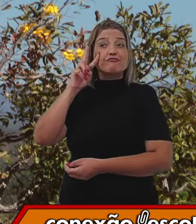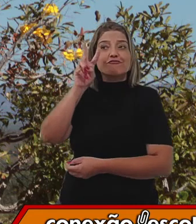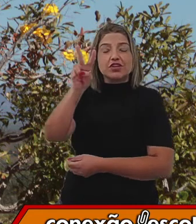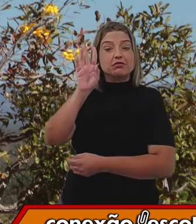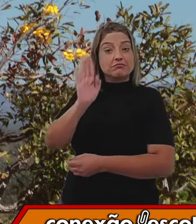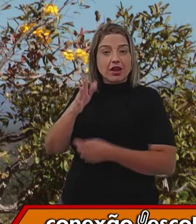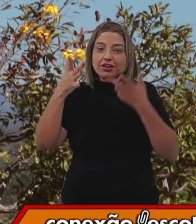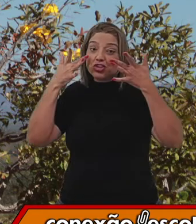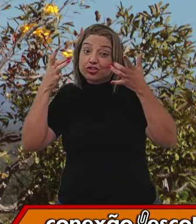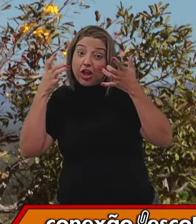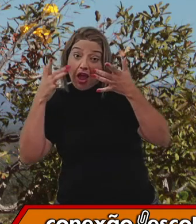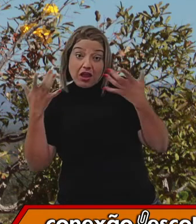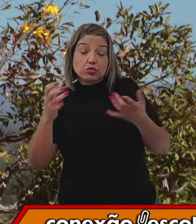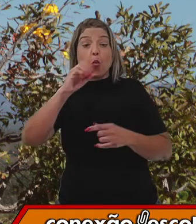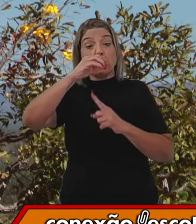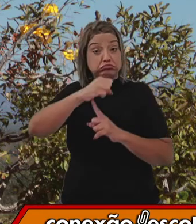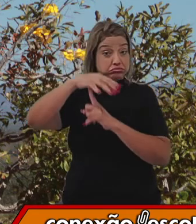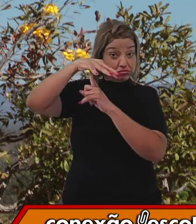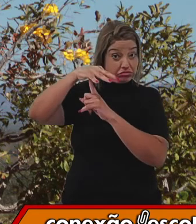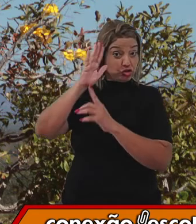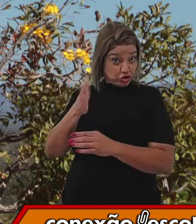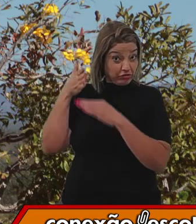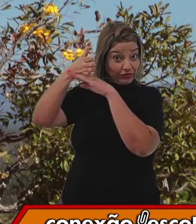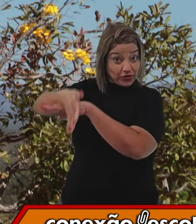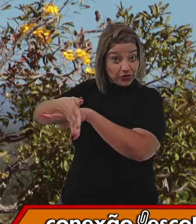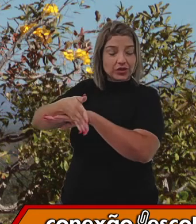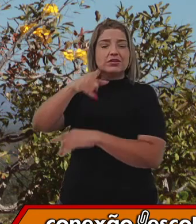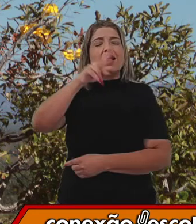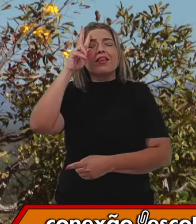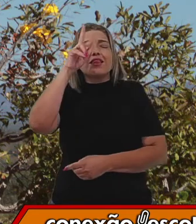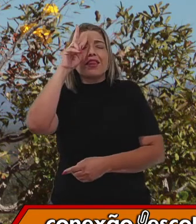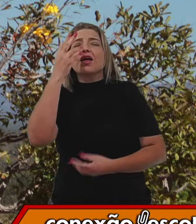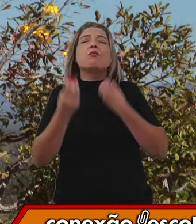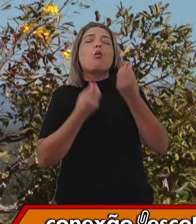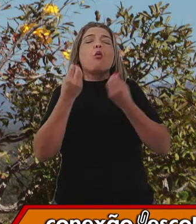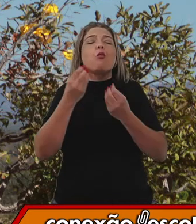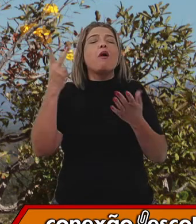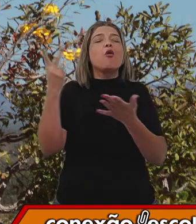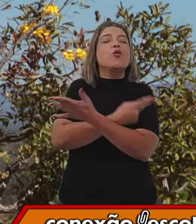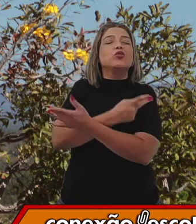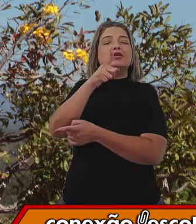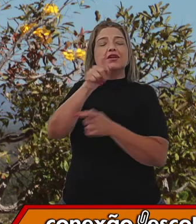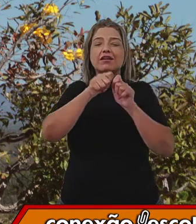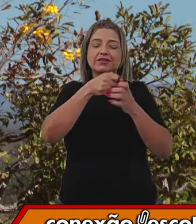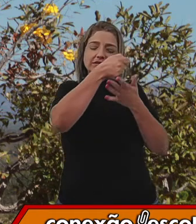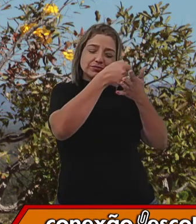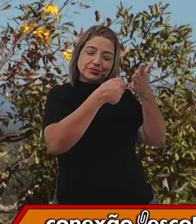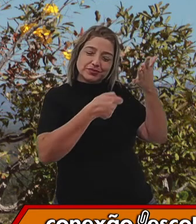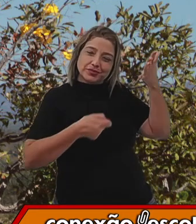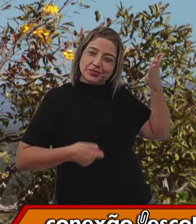teatral ou circense. Lembre-se de tudo que você viu. Faça um texto bem bonito no seu